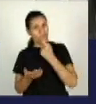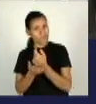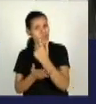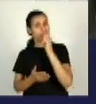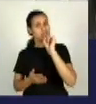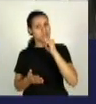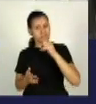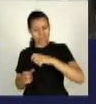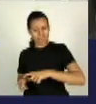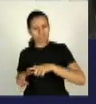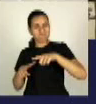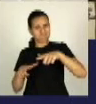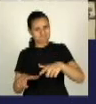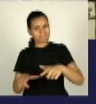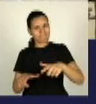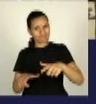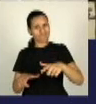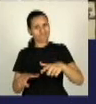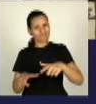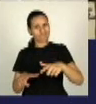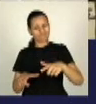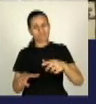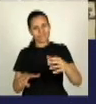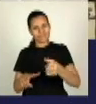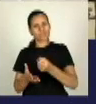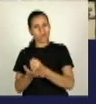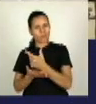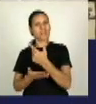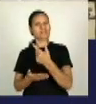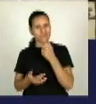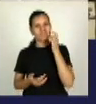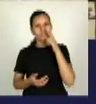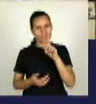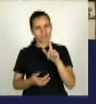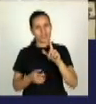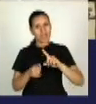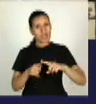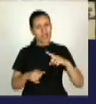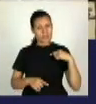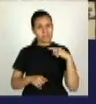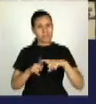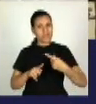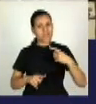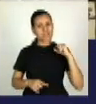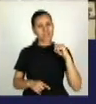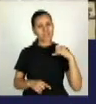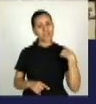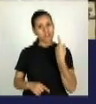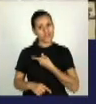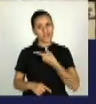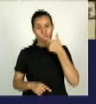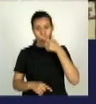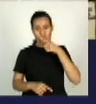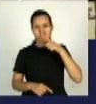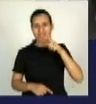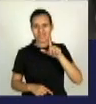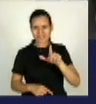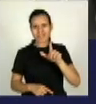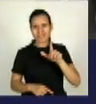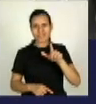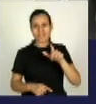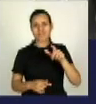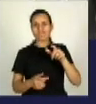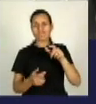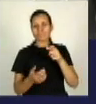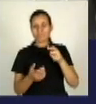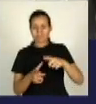antibióticos através de uma receita médica, né? Então a gente diminuiria muito o número de medicamentos e consequentemente de resíduos,